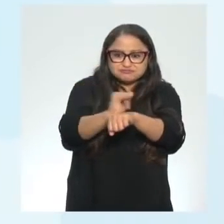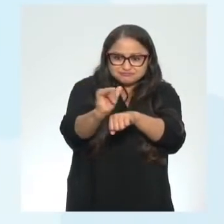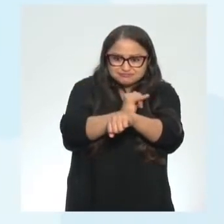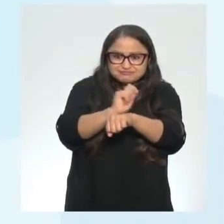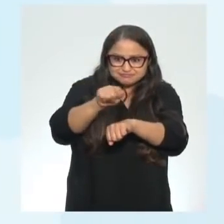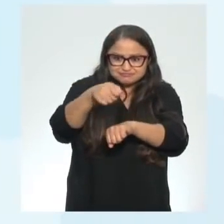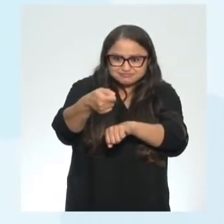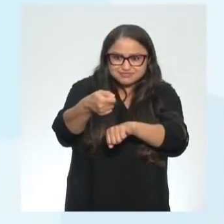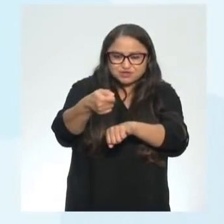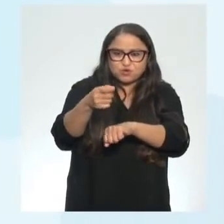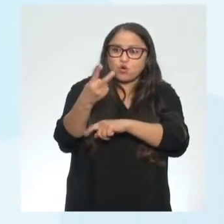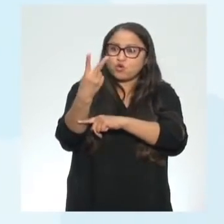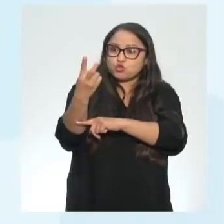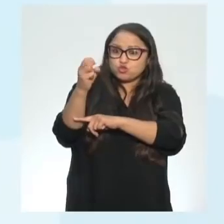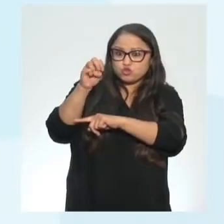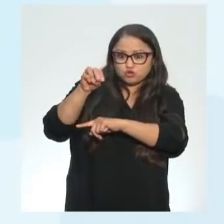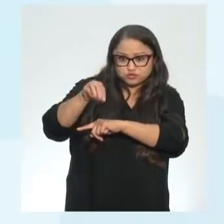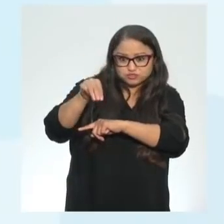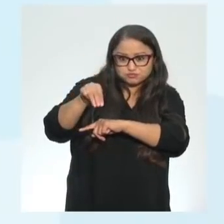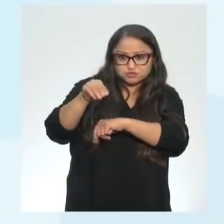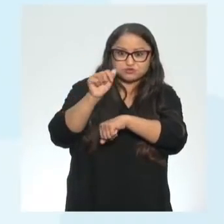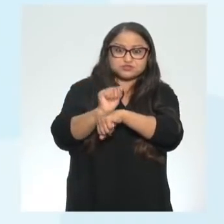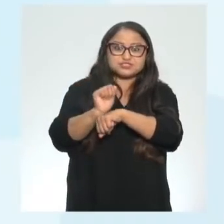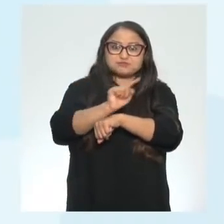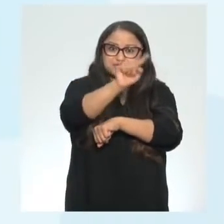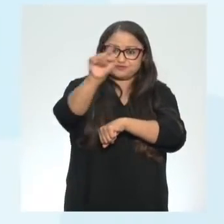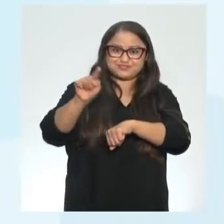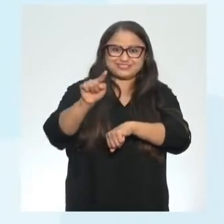minutos, já voltamos.